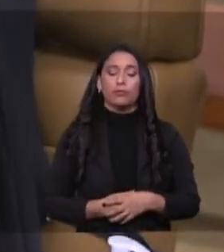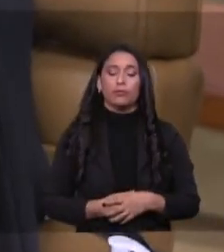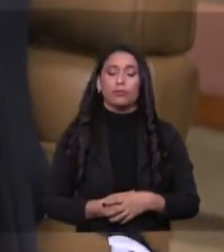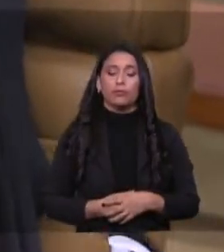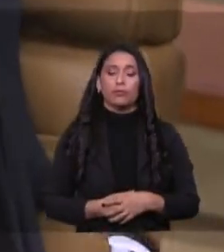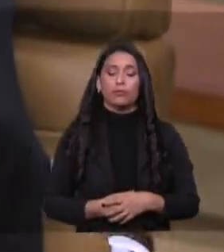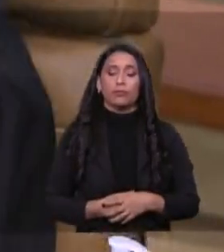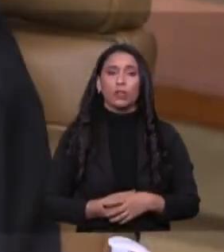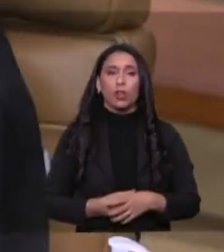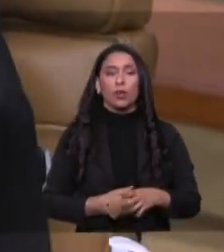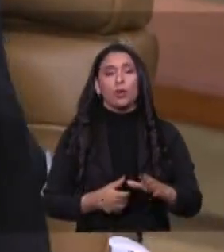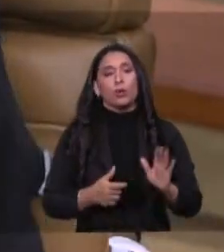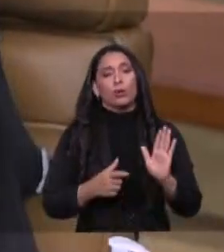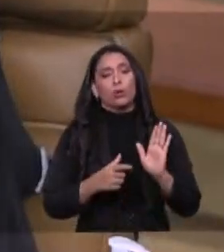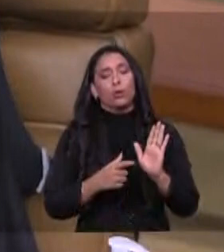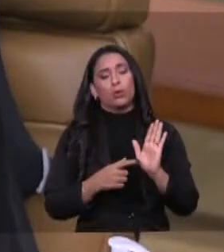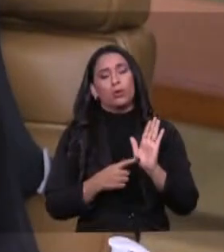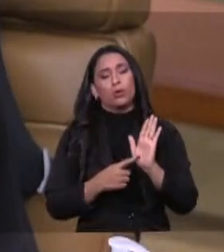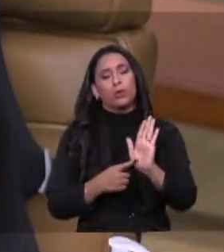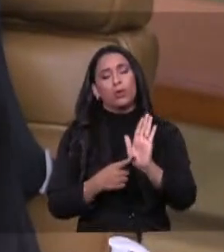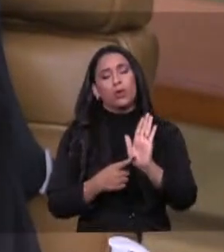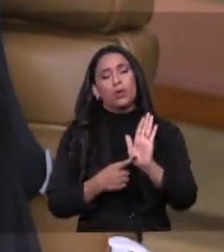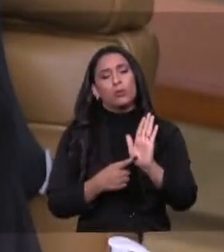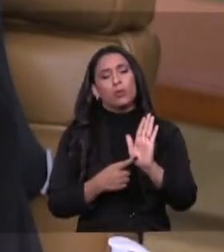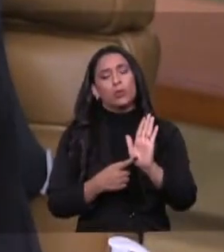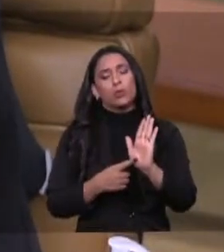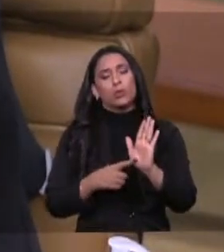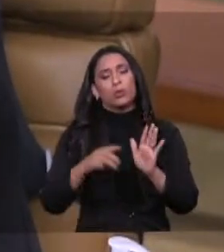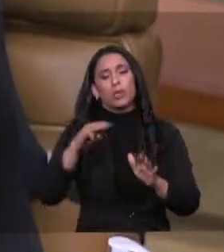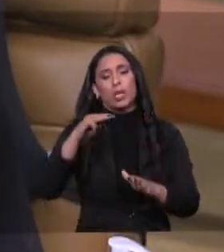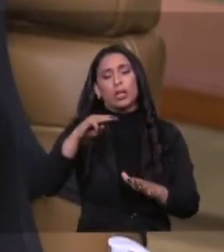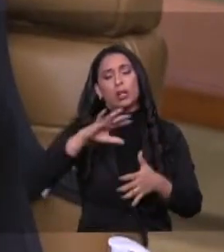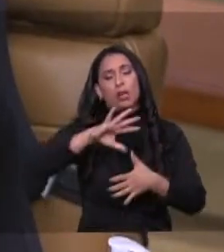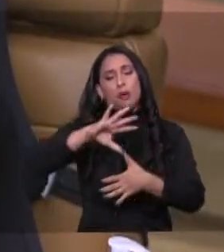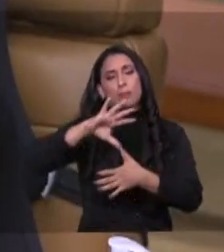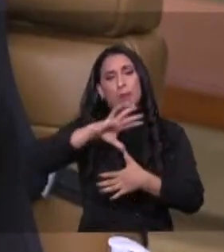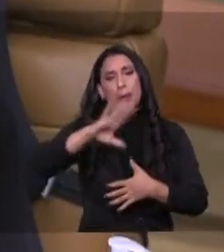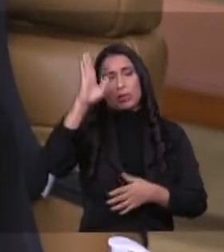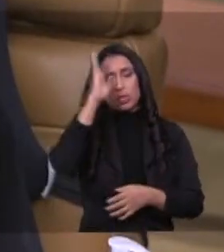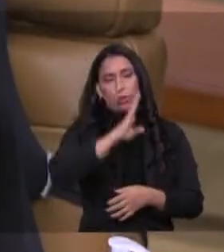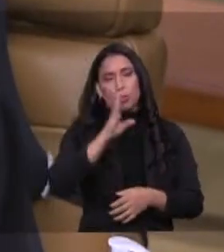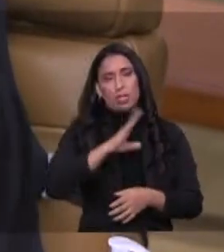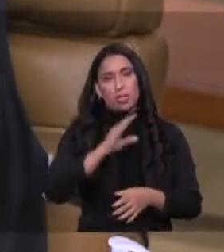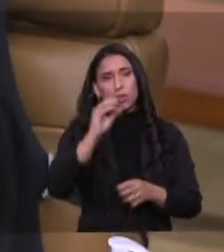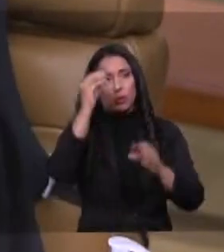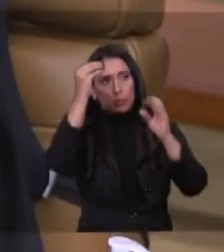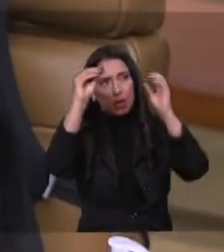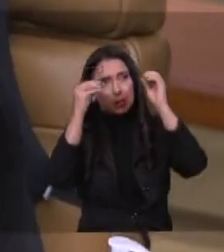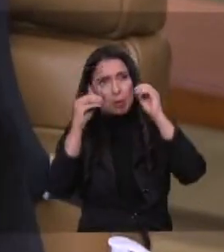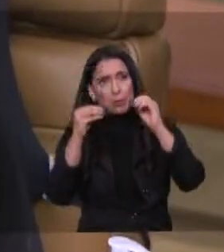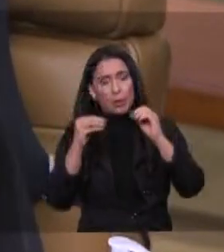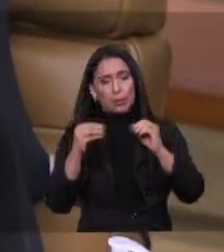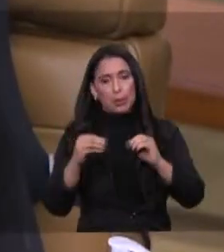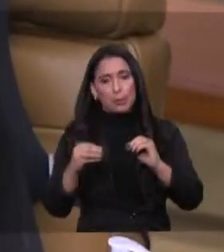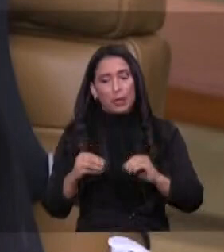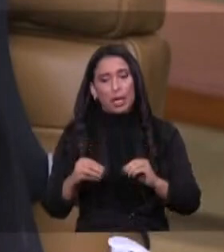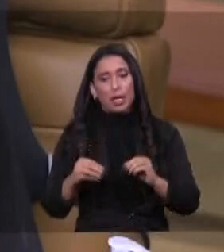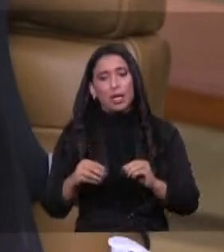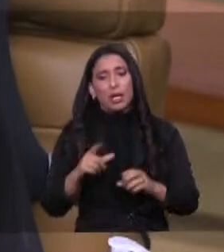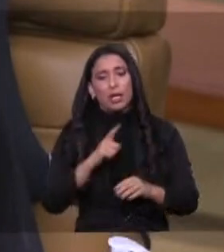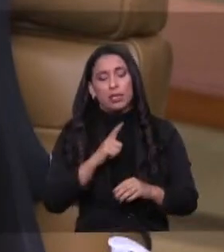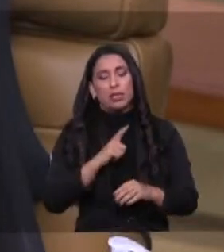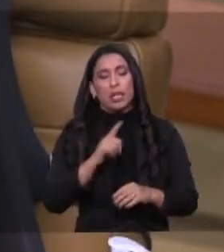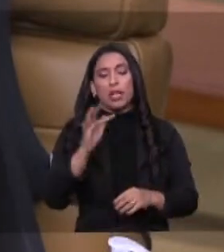o penúltimo quadro, com três mapas do Brasil extraídos de um painel de monitoramento